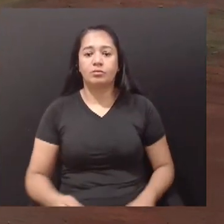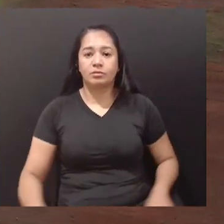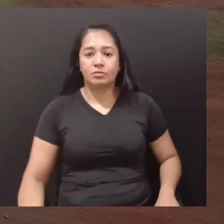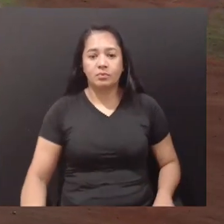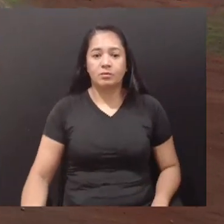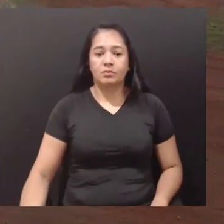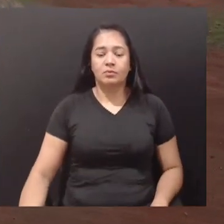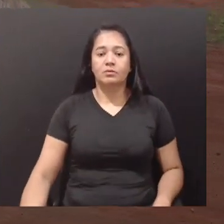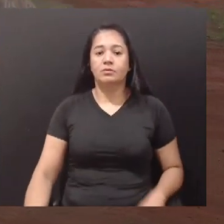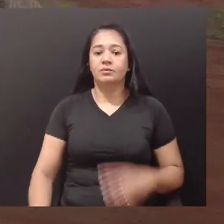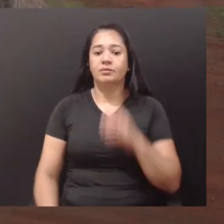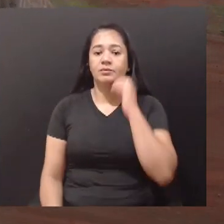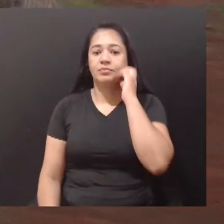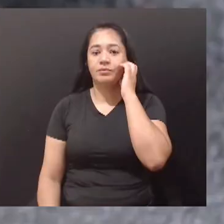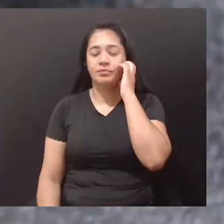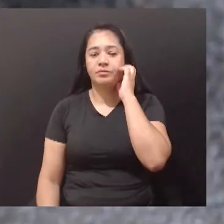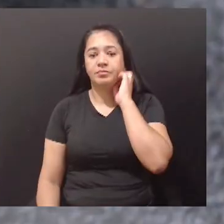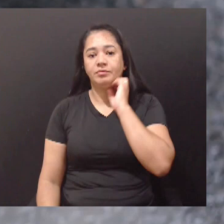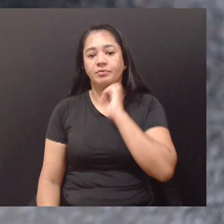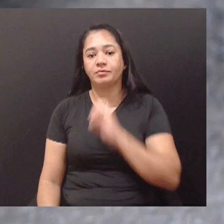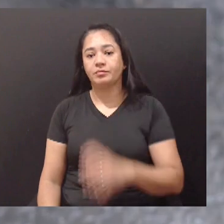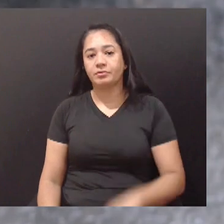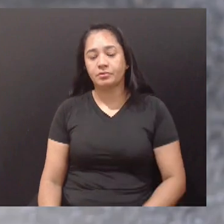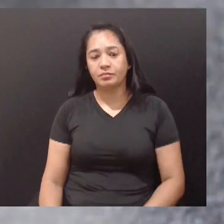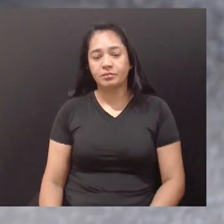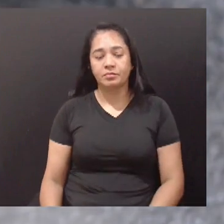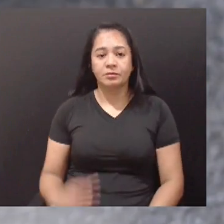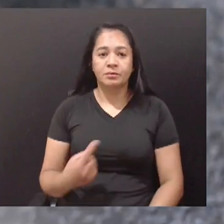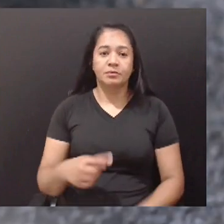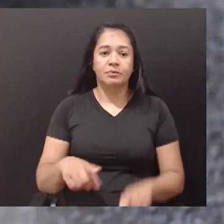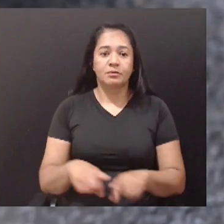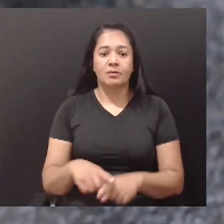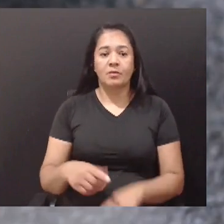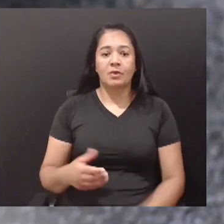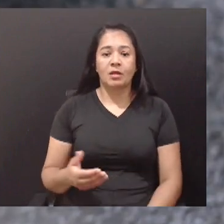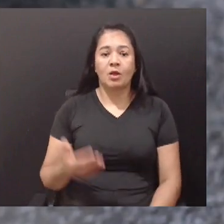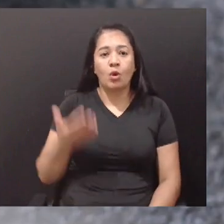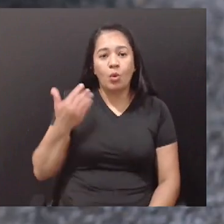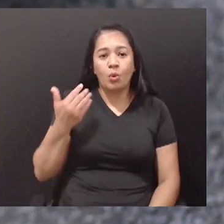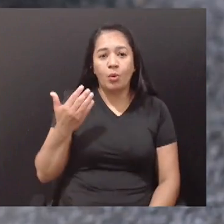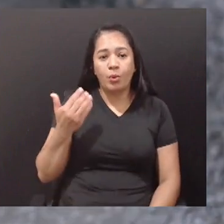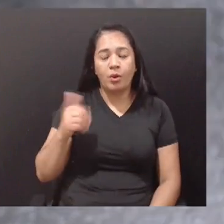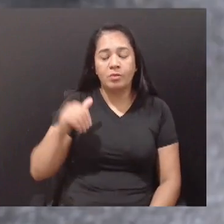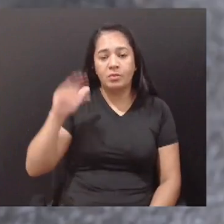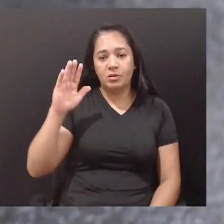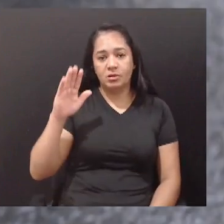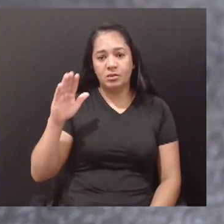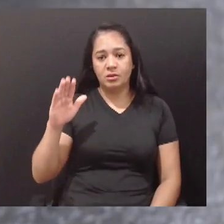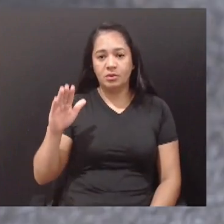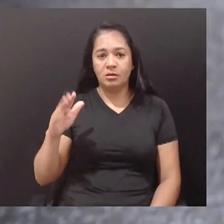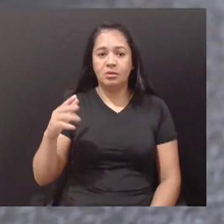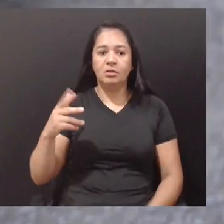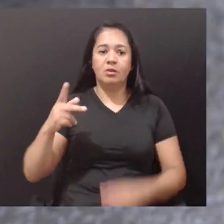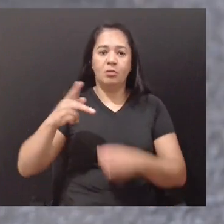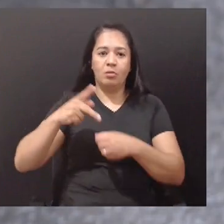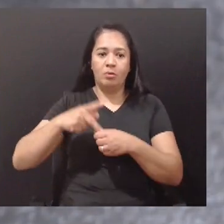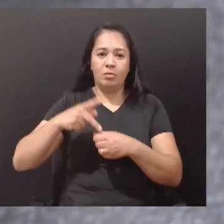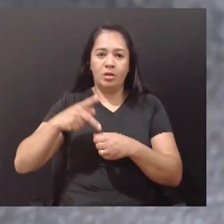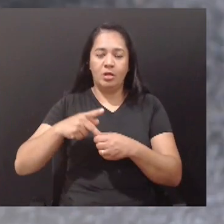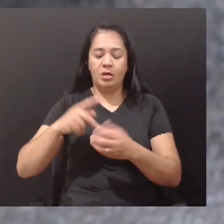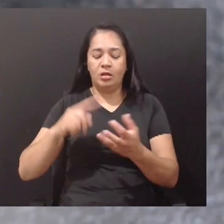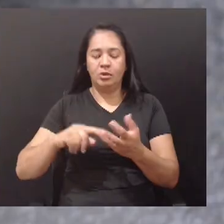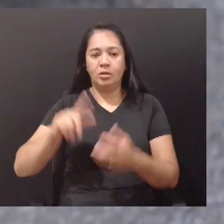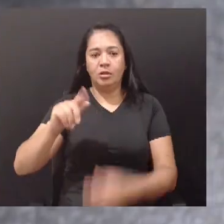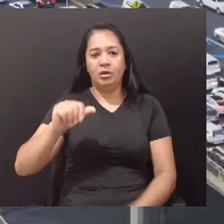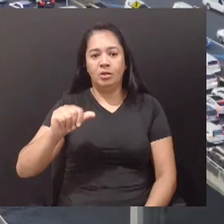estocado há muitos anos. Da mesma forma, nós estamos consumindo cada ano cada vez mais petróleo, carvão, gás, ou